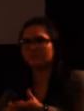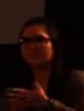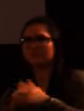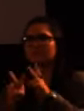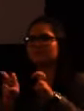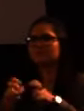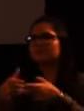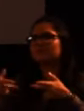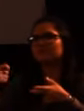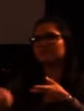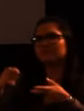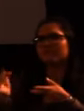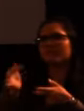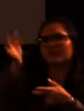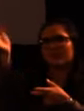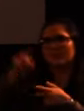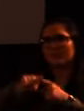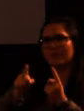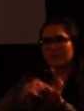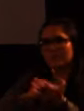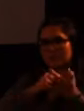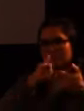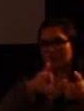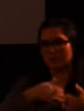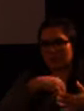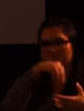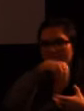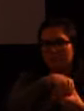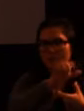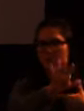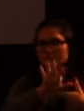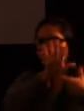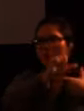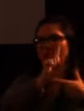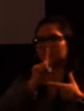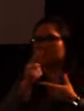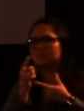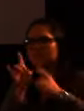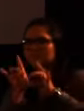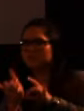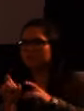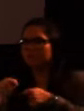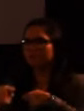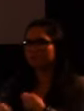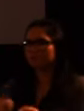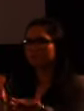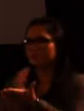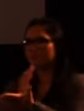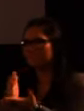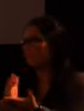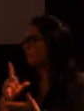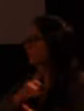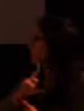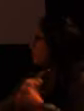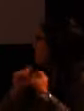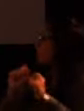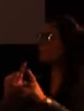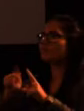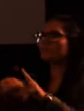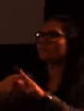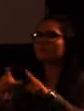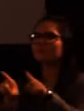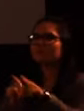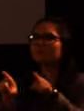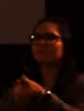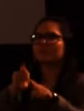situações que não são tratadas dentro da generalidade do quadro, ok? Como no caso dos